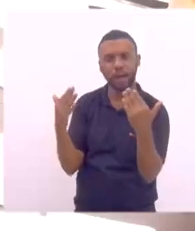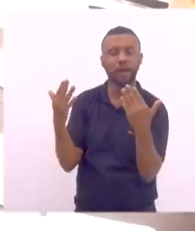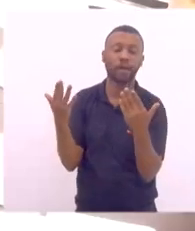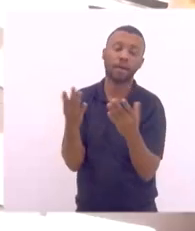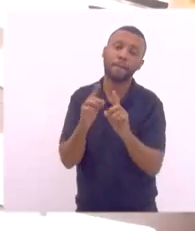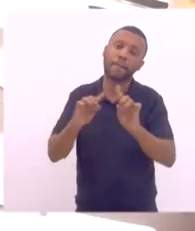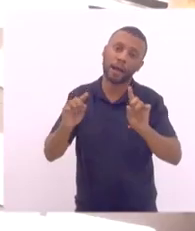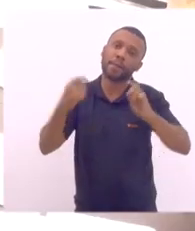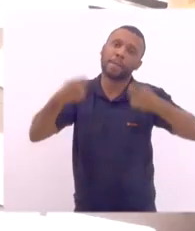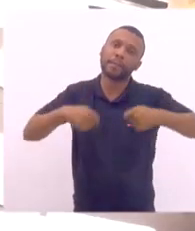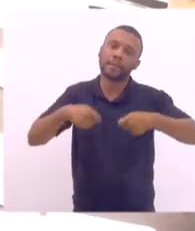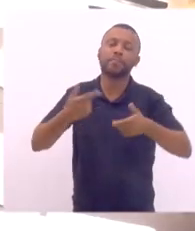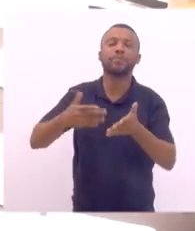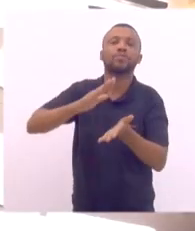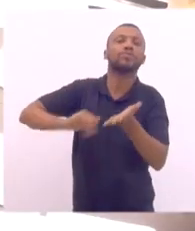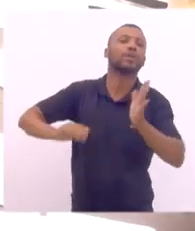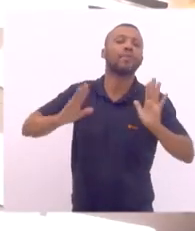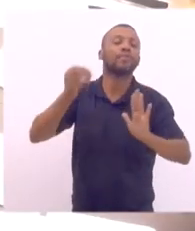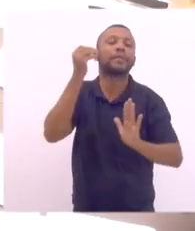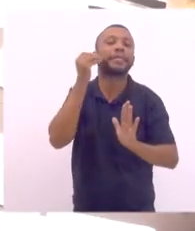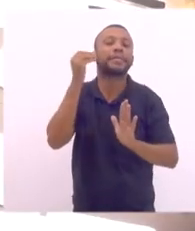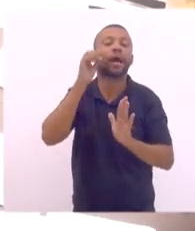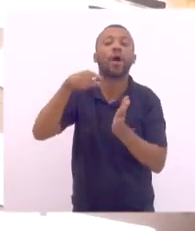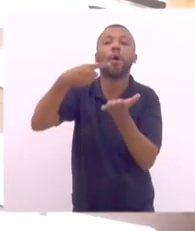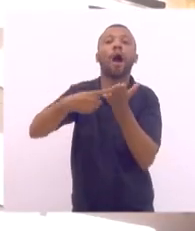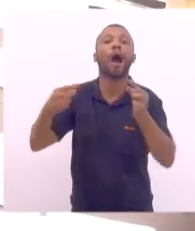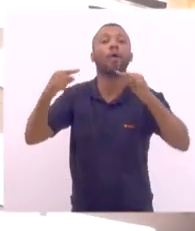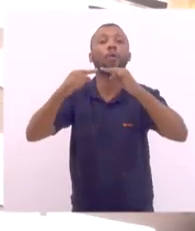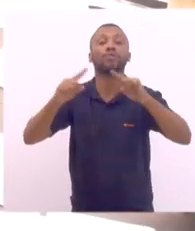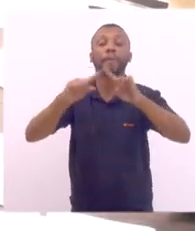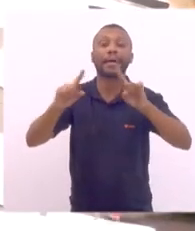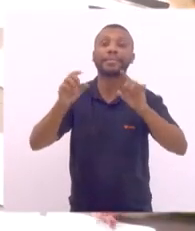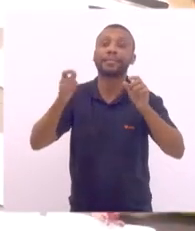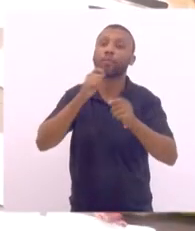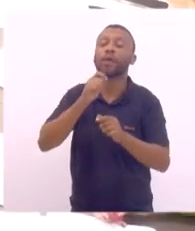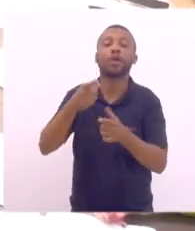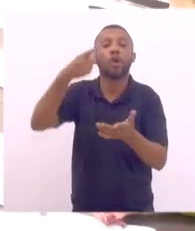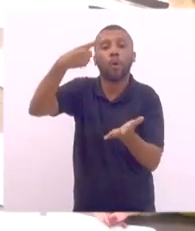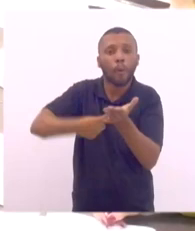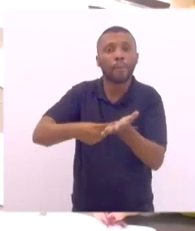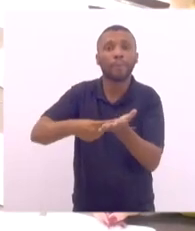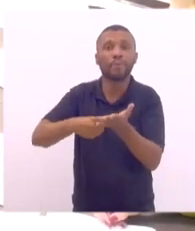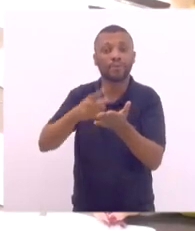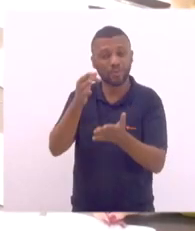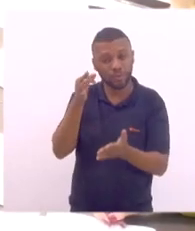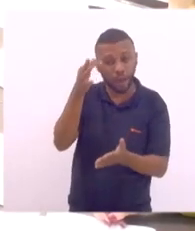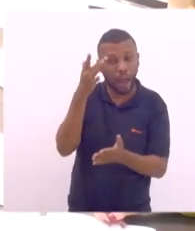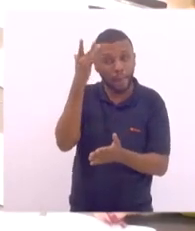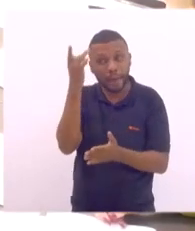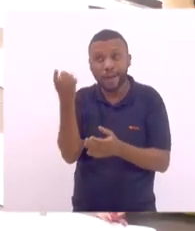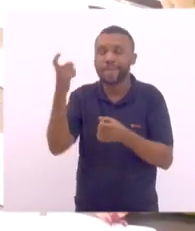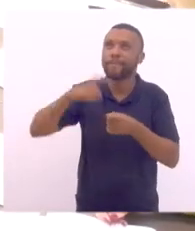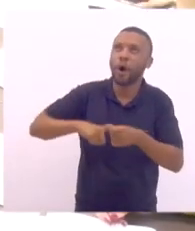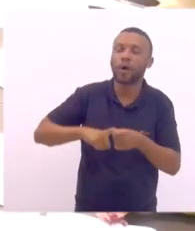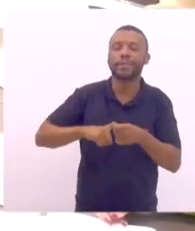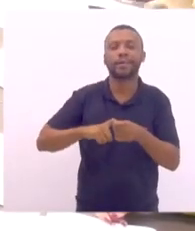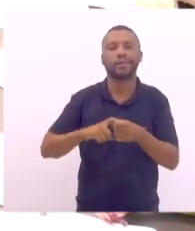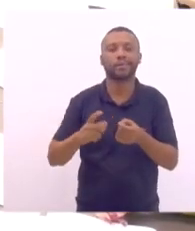era bom para manter. E vamos tentar o acordo. Mas de pronto, sem compromisso de voltar amanhã. Porque eu não vejo como a gente acordar uma